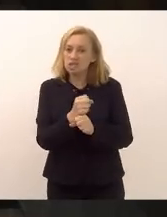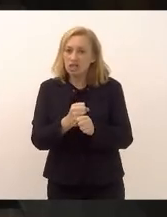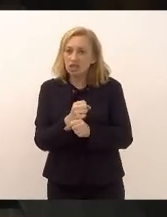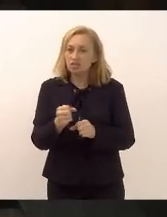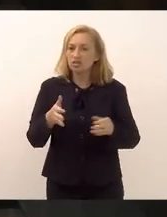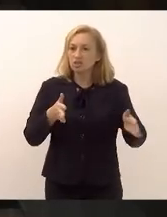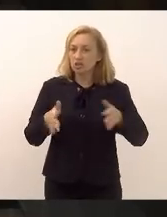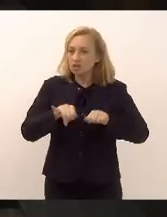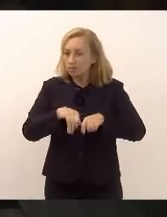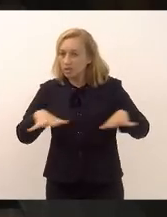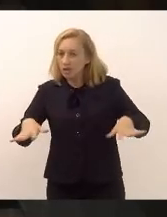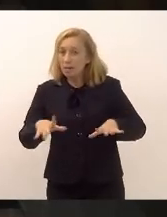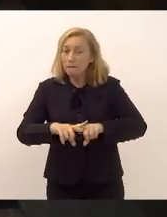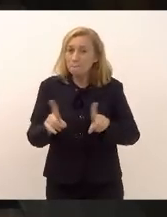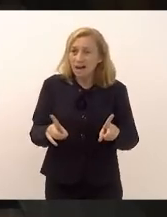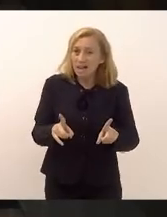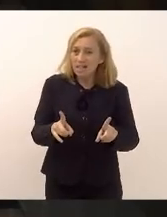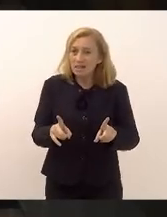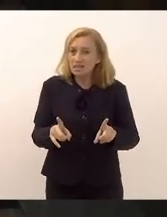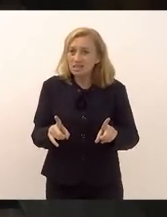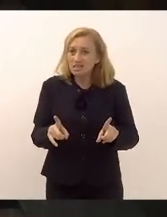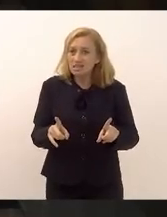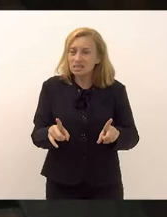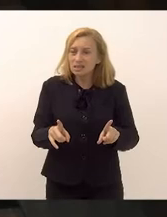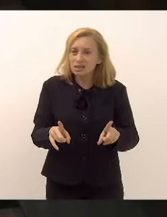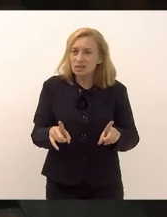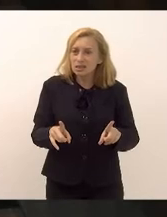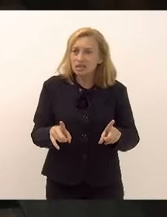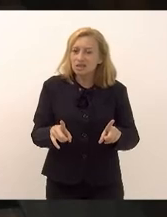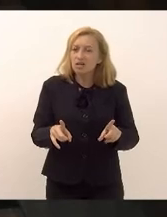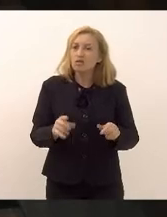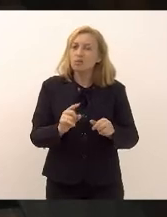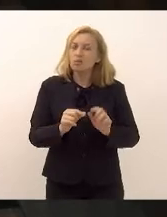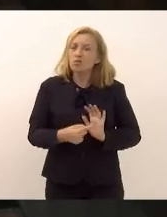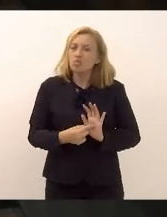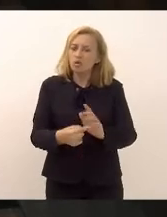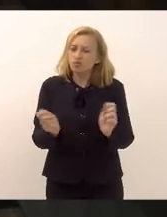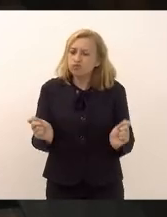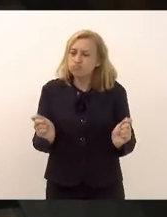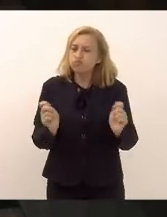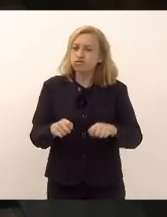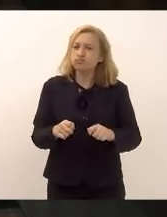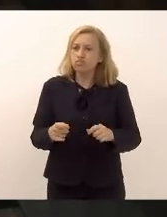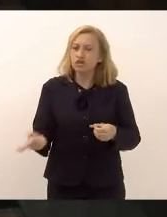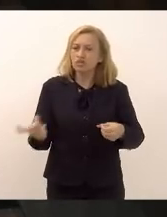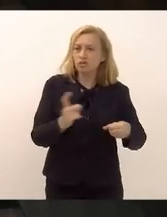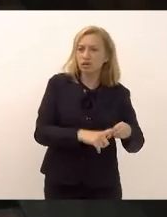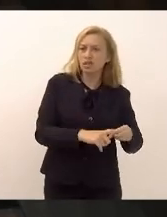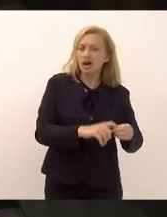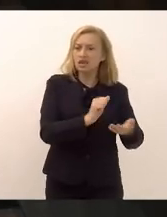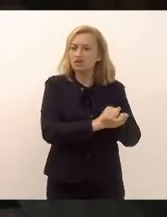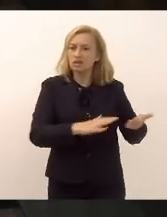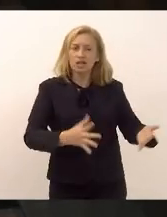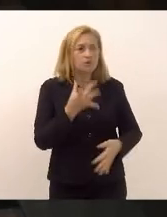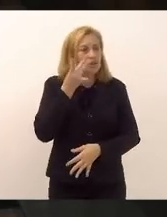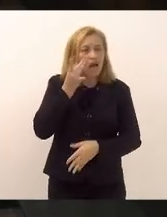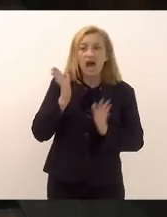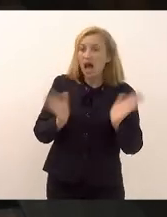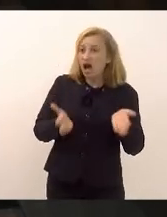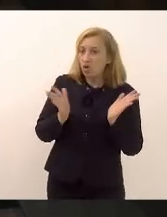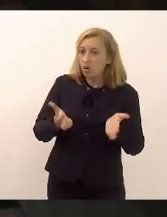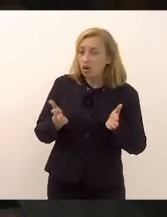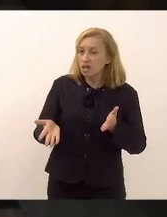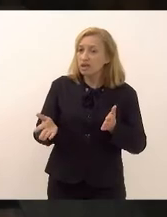que, ao mesmo tempo, se diluíam ao redor da impossibilidade da retomada das atividades presenciais. Agora que as